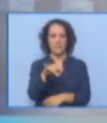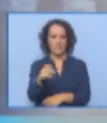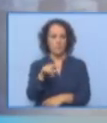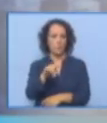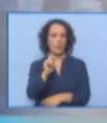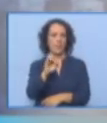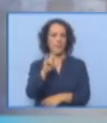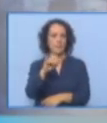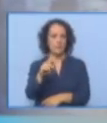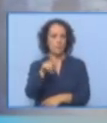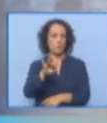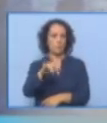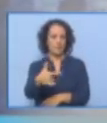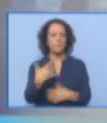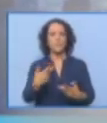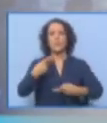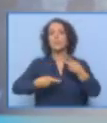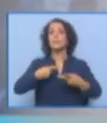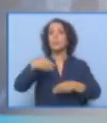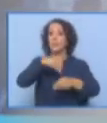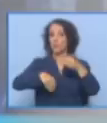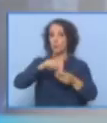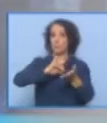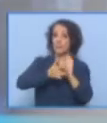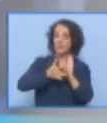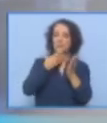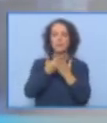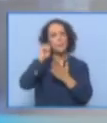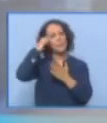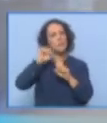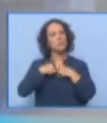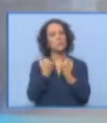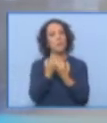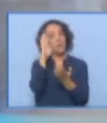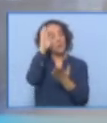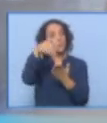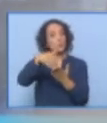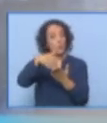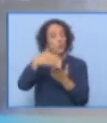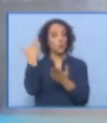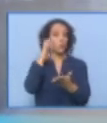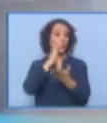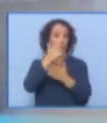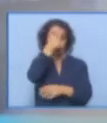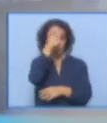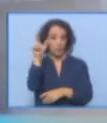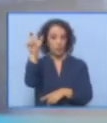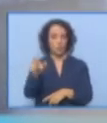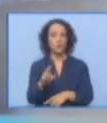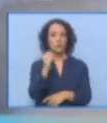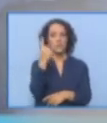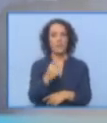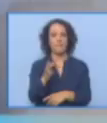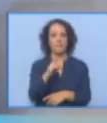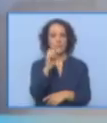agência.eclesia.pt. Analisamos agora as eleições no Brasil e as consequências sociais dos resultados do último domingo com José Pedro Frazão,